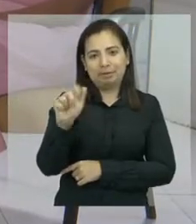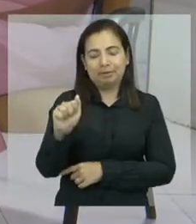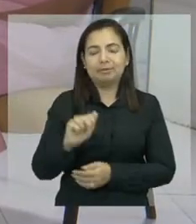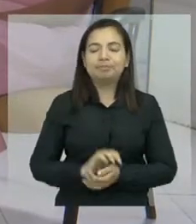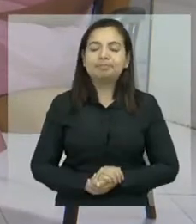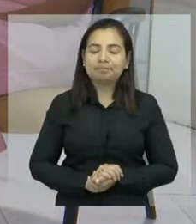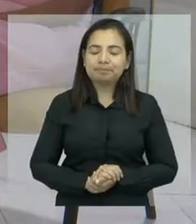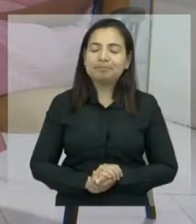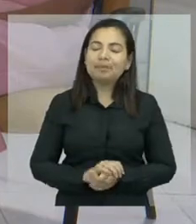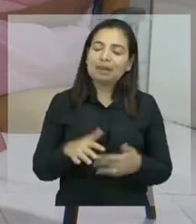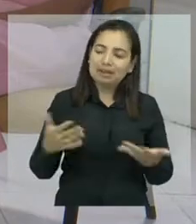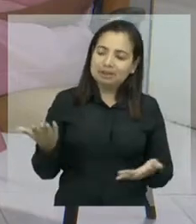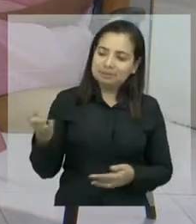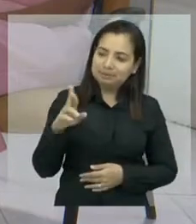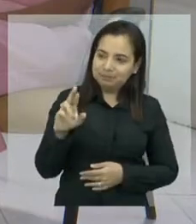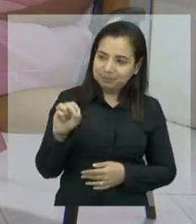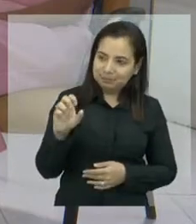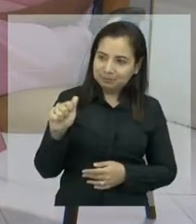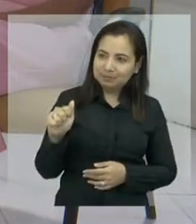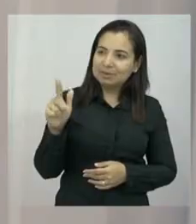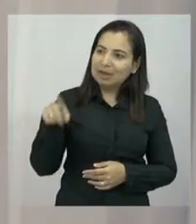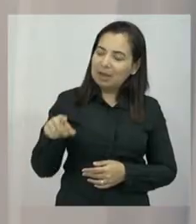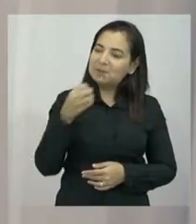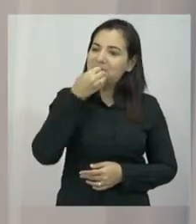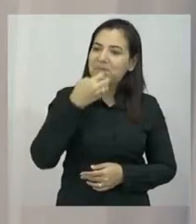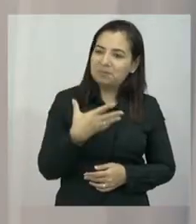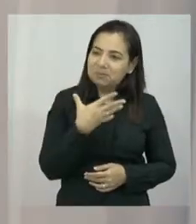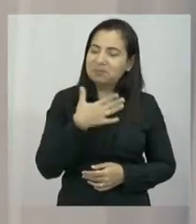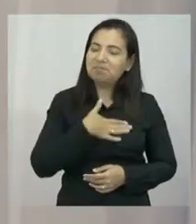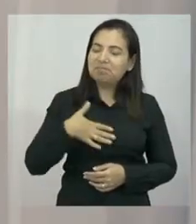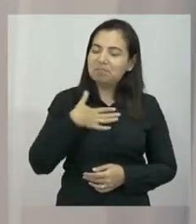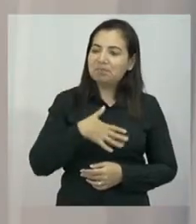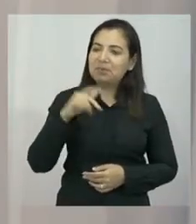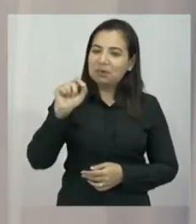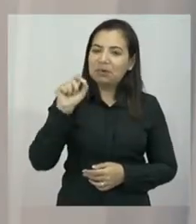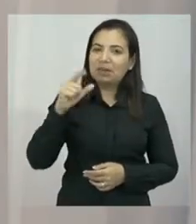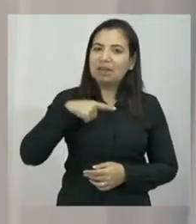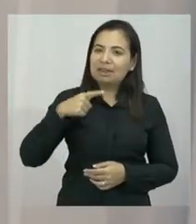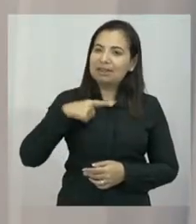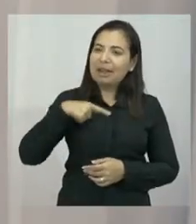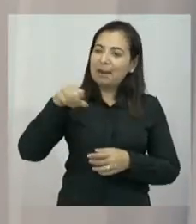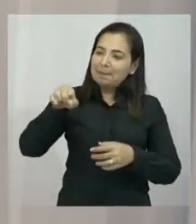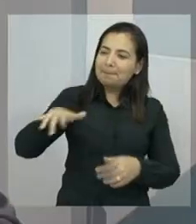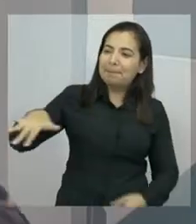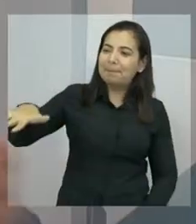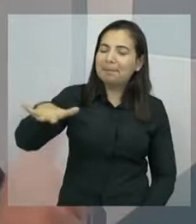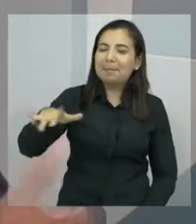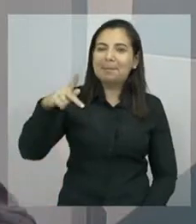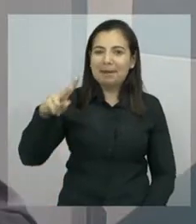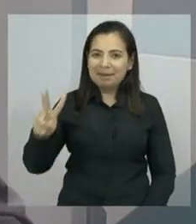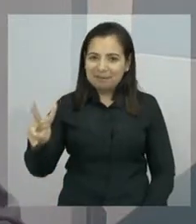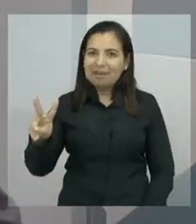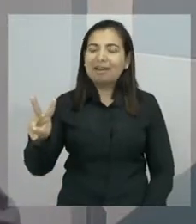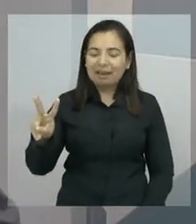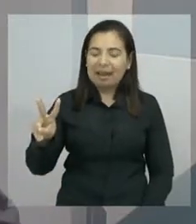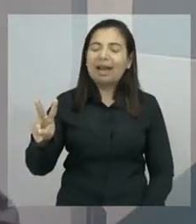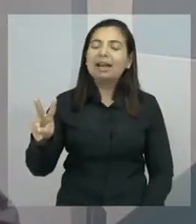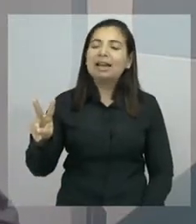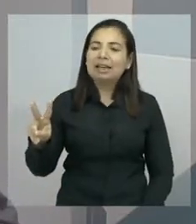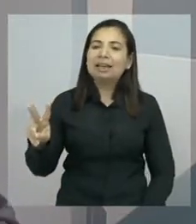é muito elogiável essa questão, né, das pessoas lá do Parque Santa Rosa, aquelas adjacências, todos aqueles bairros, né, paralelos